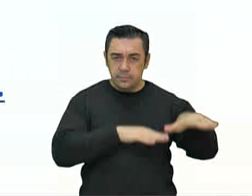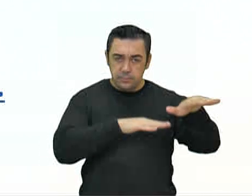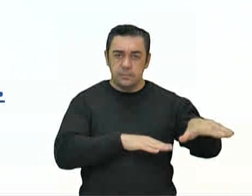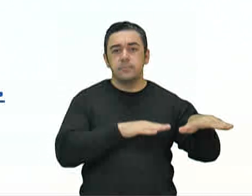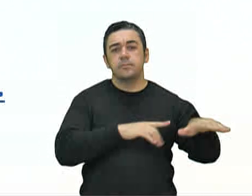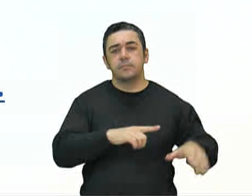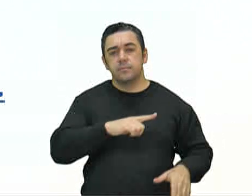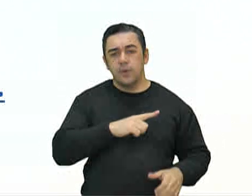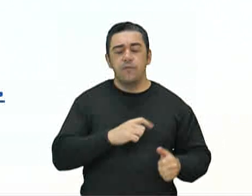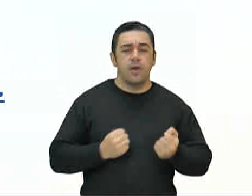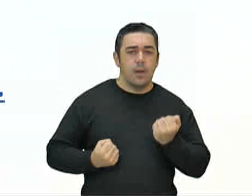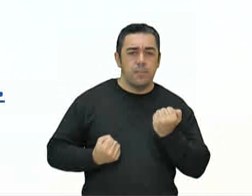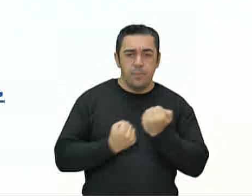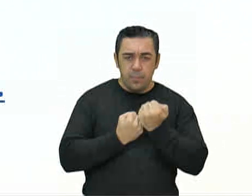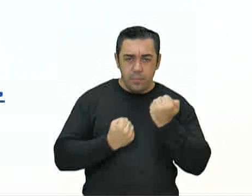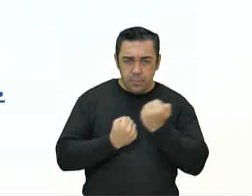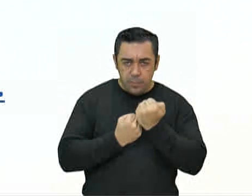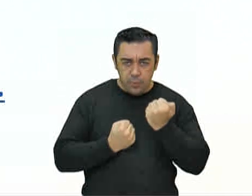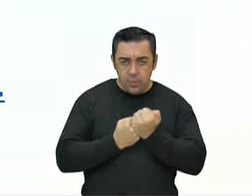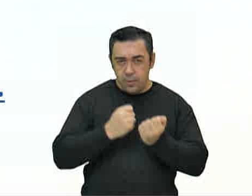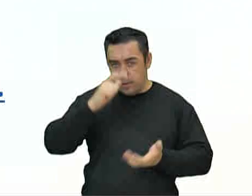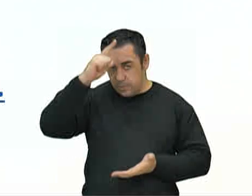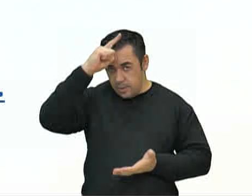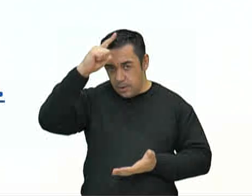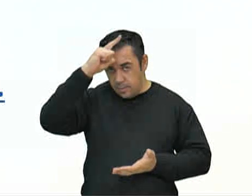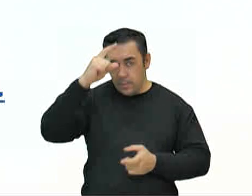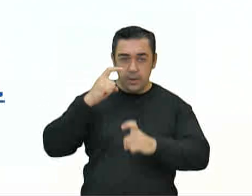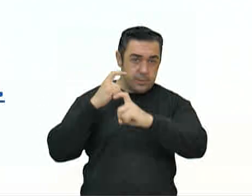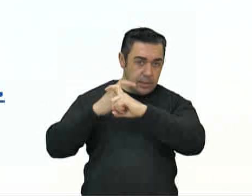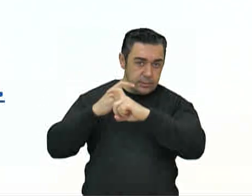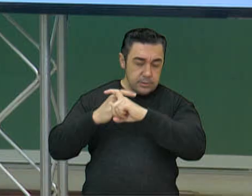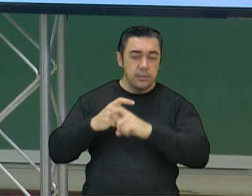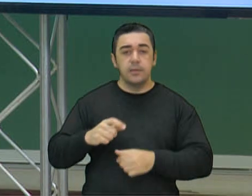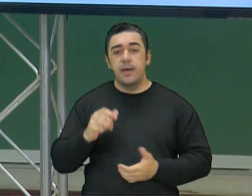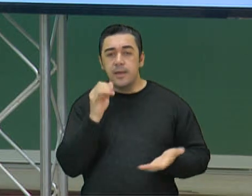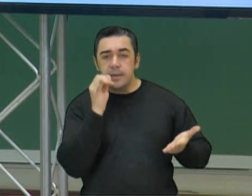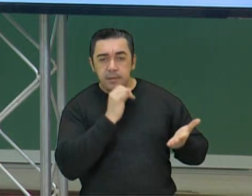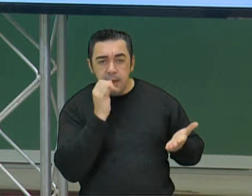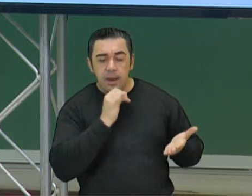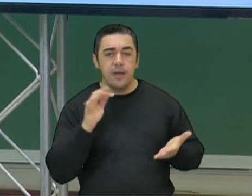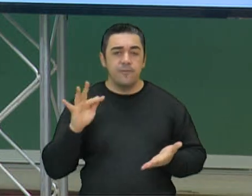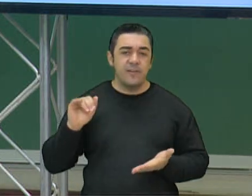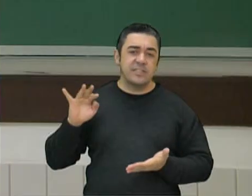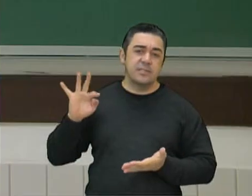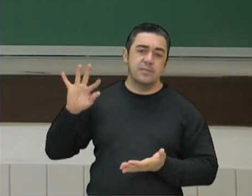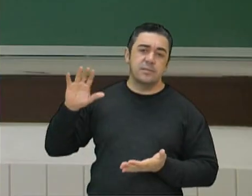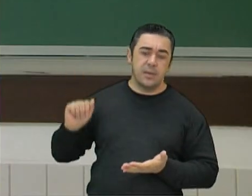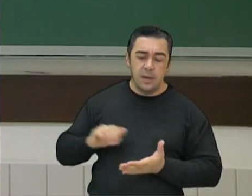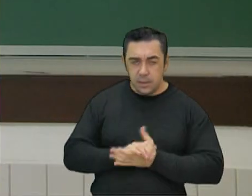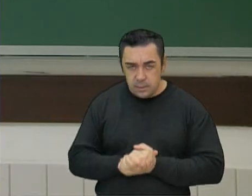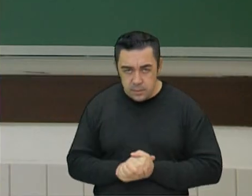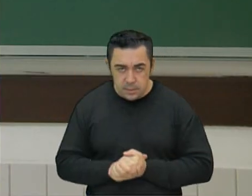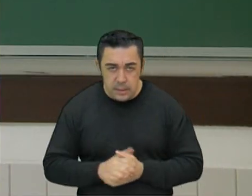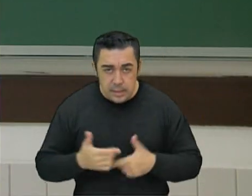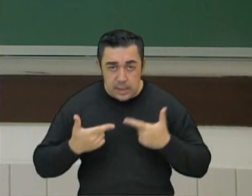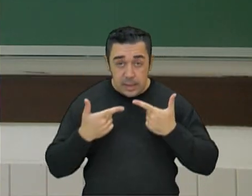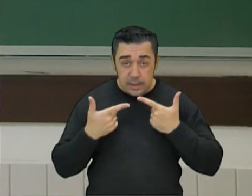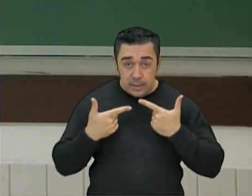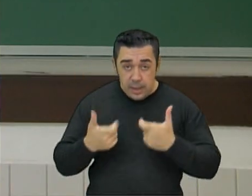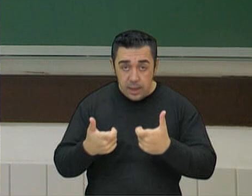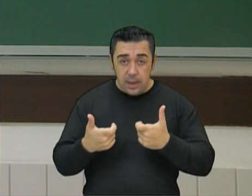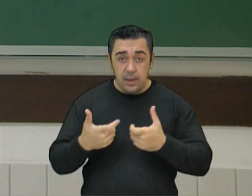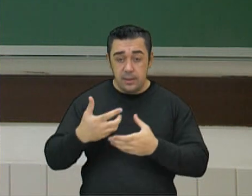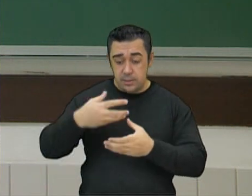Franco contavam com o apoio militar da Alemanha nazista e da Itália fascista. Então, Guerra Civil